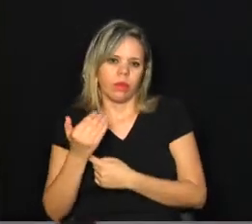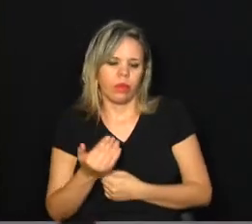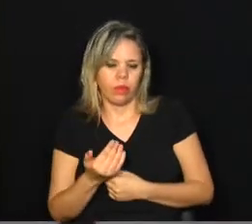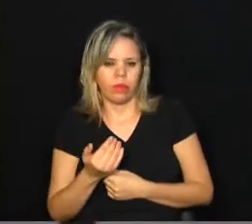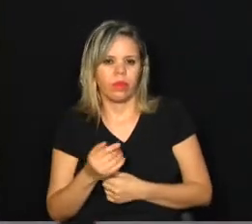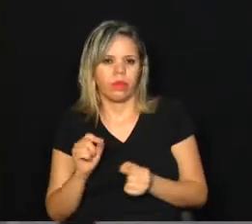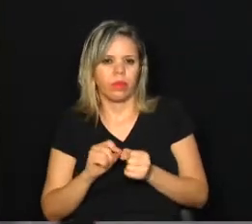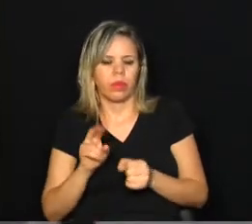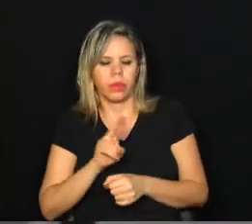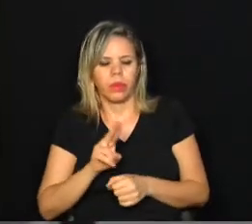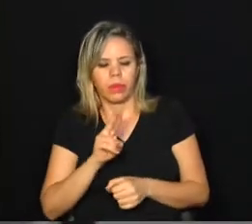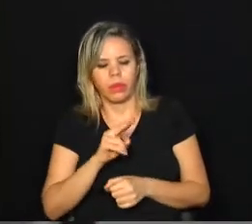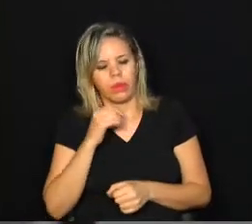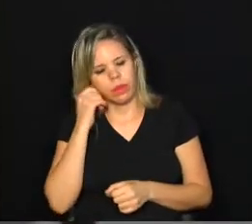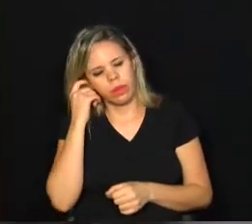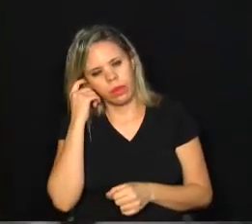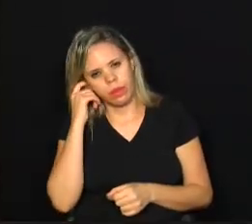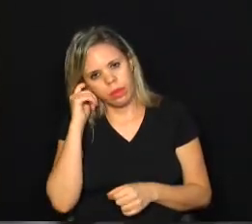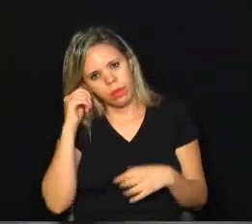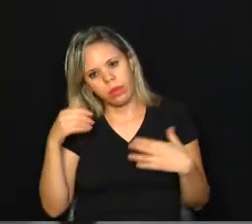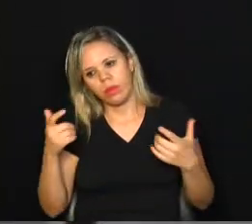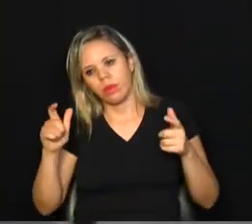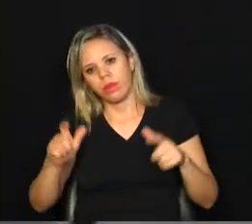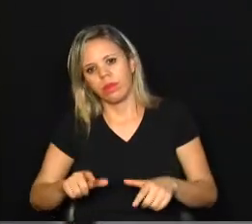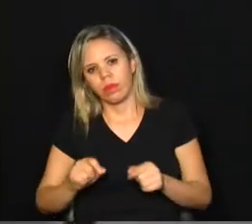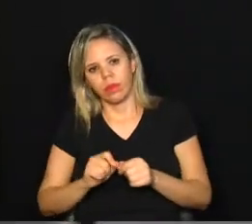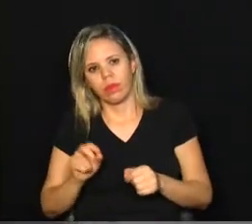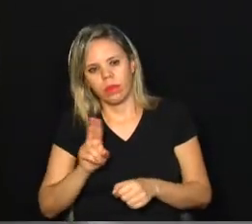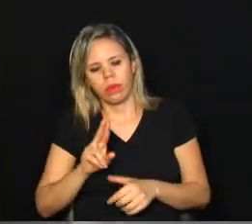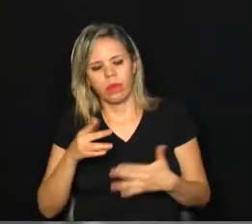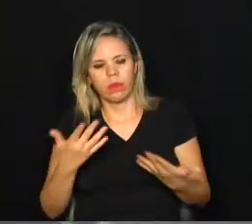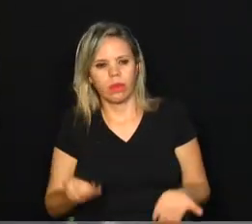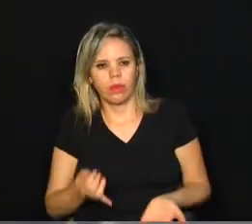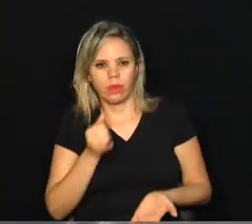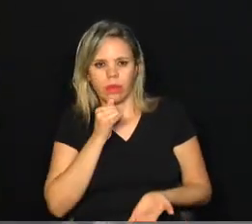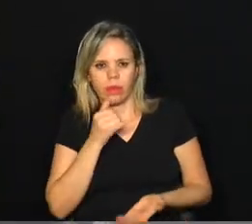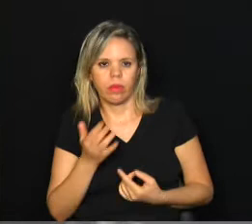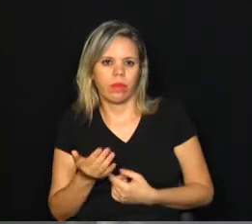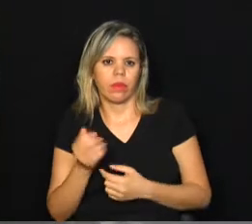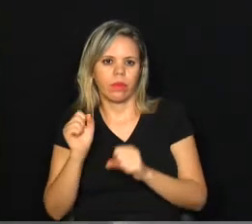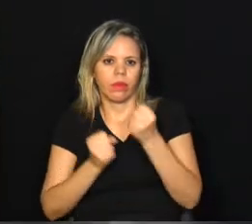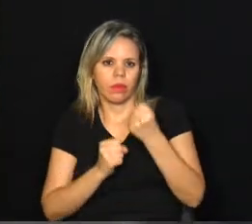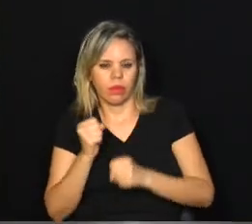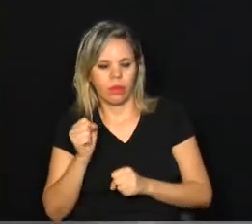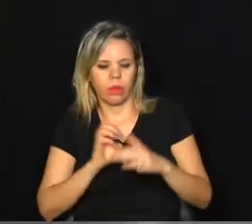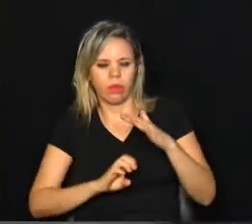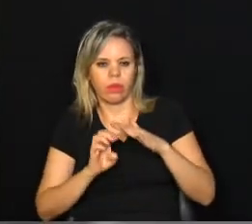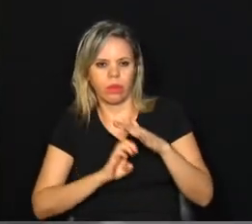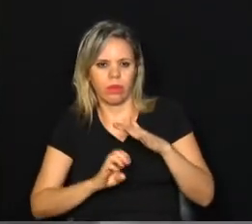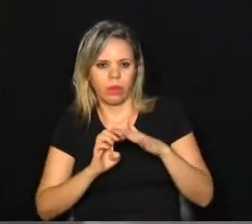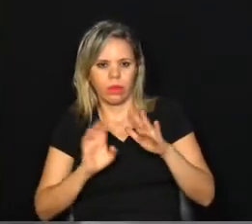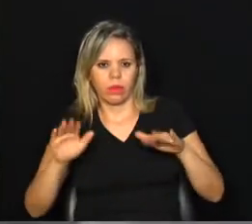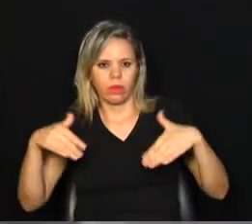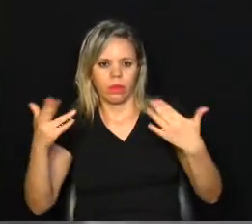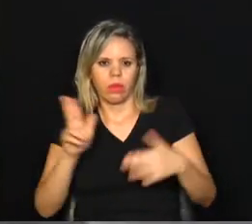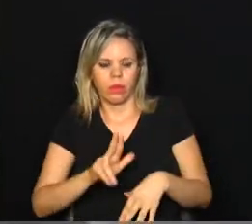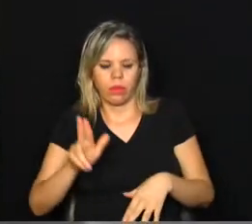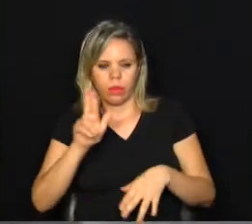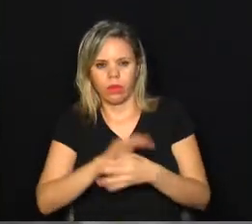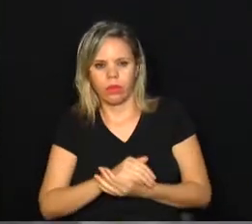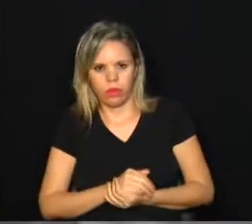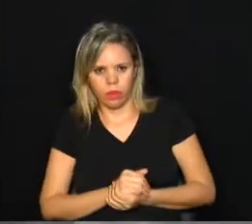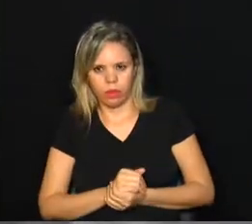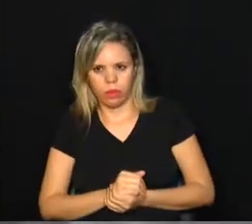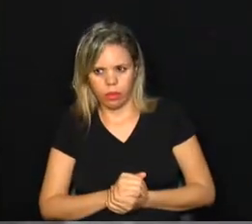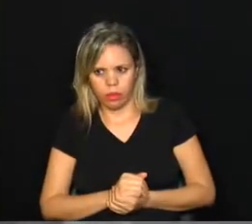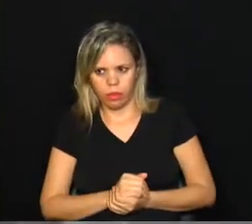elas podem servir, onde que elas poderiam se encaixar na indústria ou nas empresas fora da universidade, né?